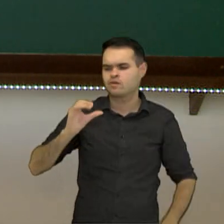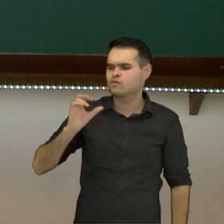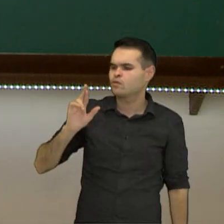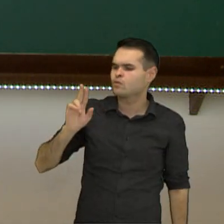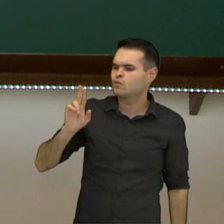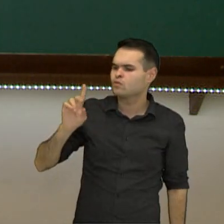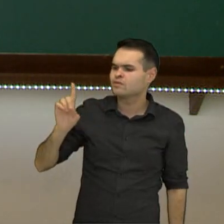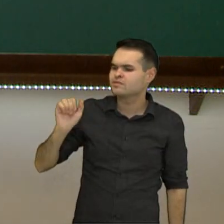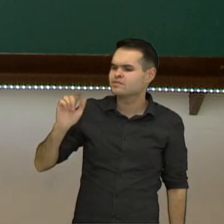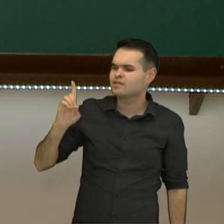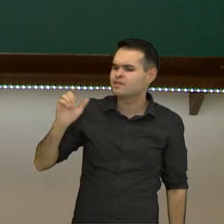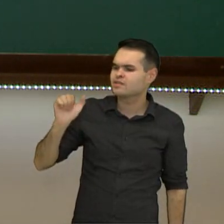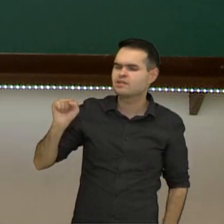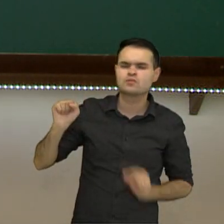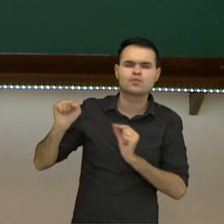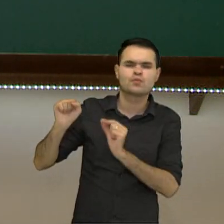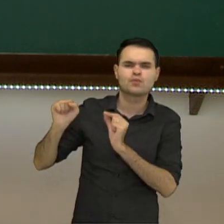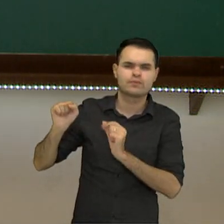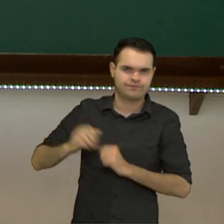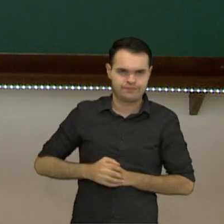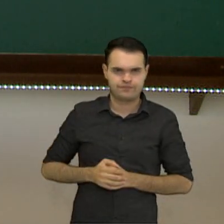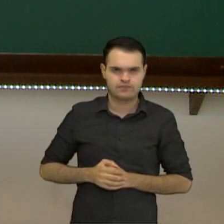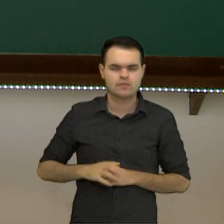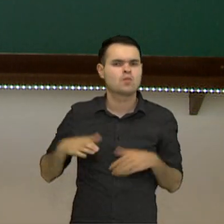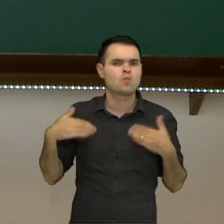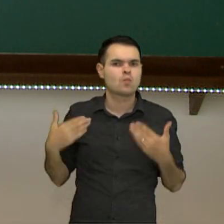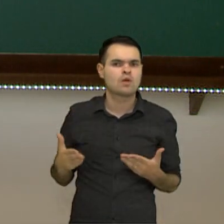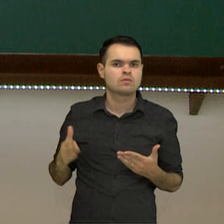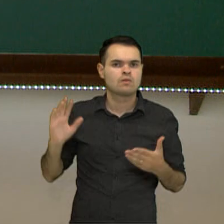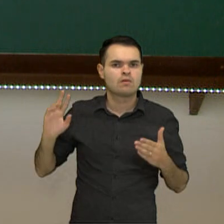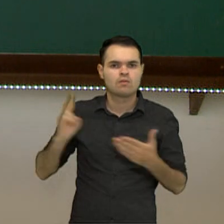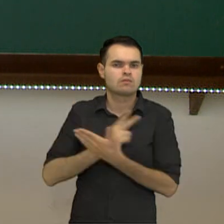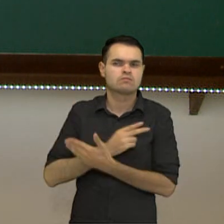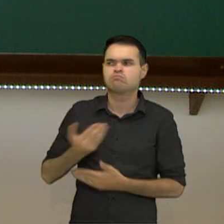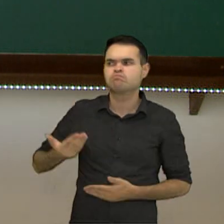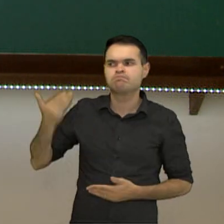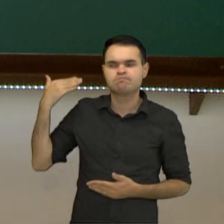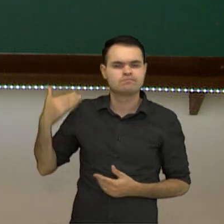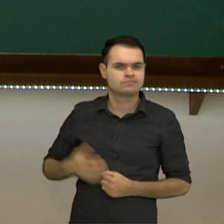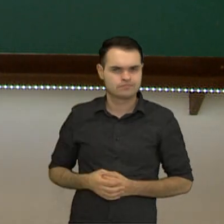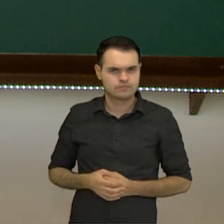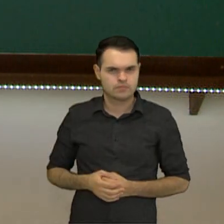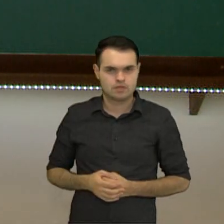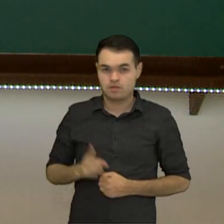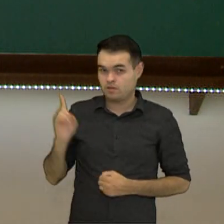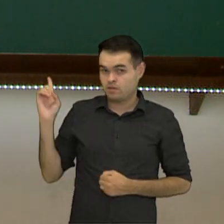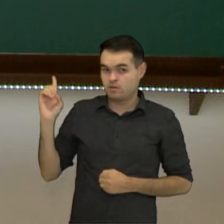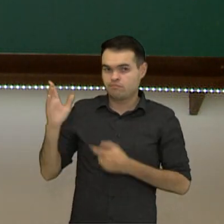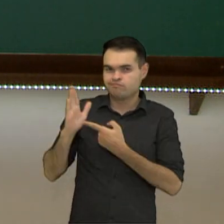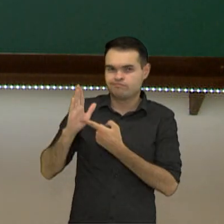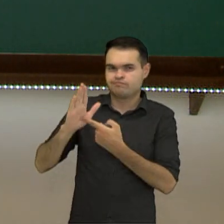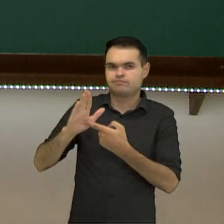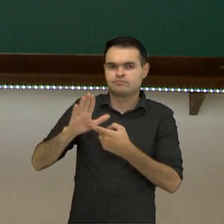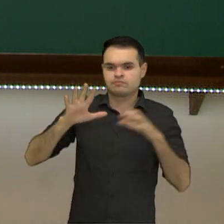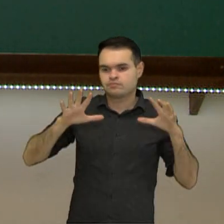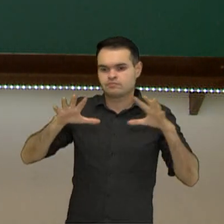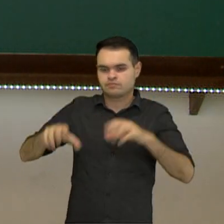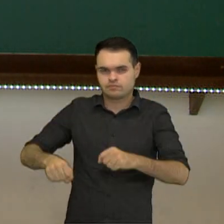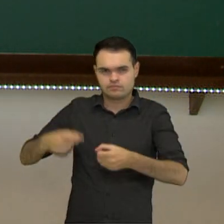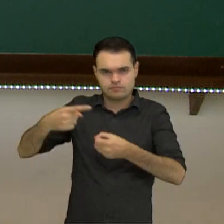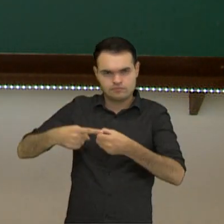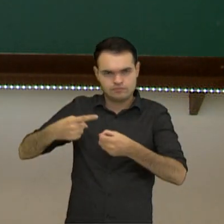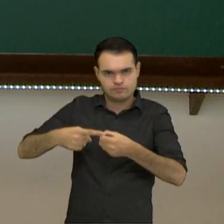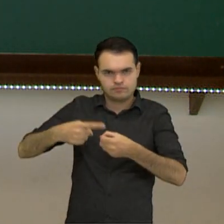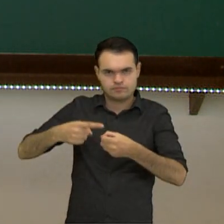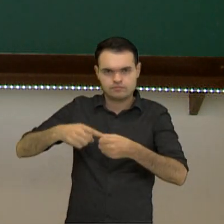as cruzadas? Quando essas cruzadas ocorreram, né? Aqui uma representação da conquista da